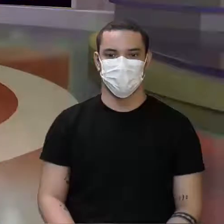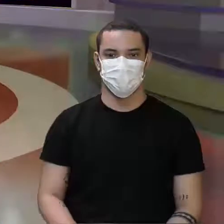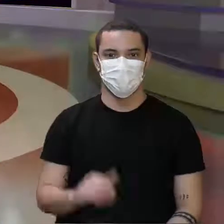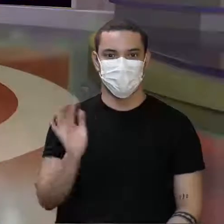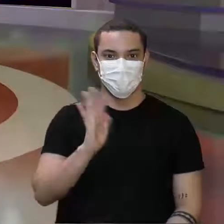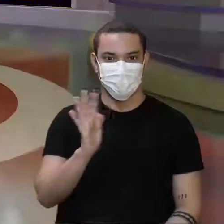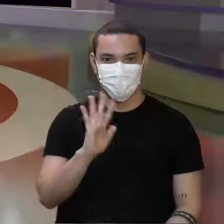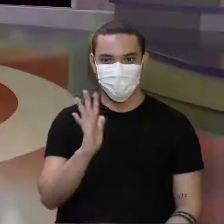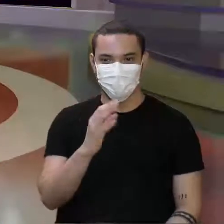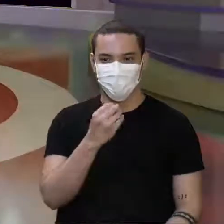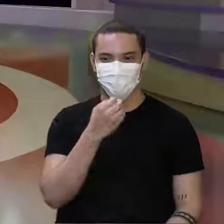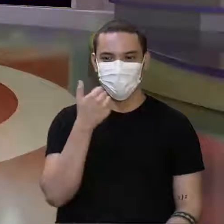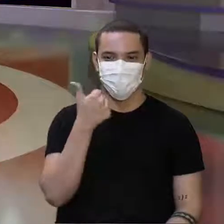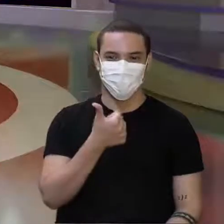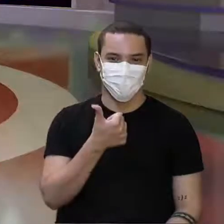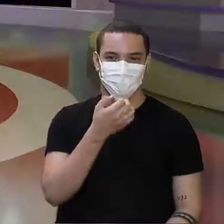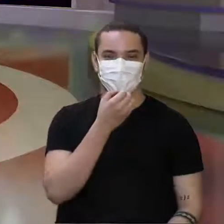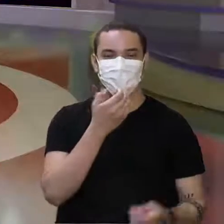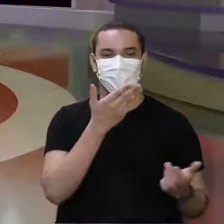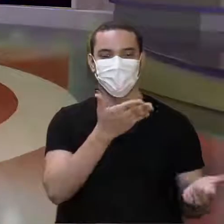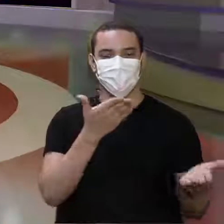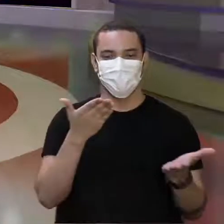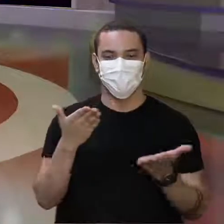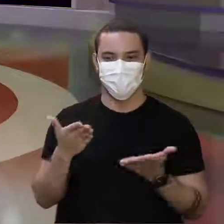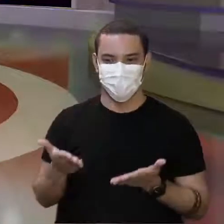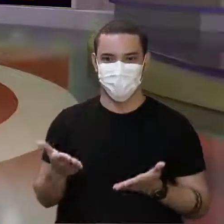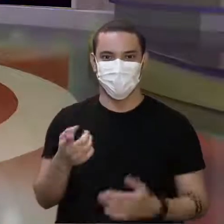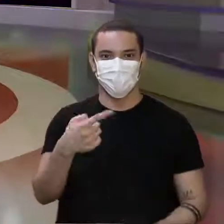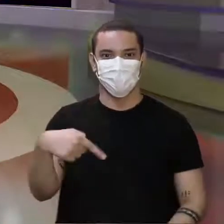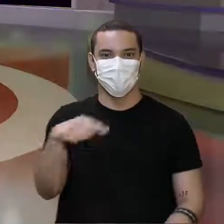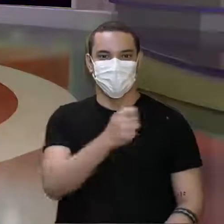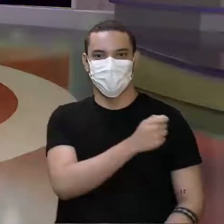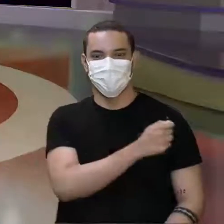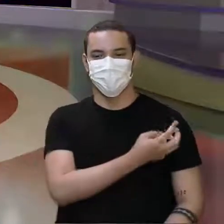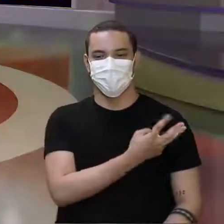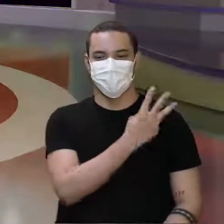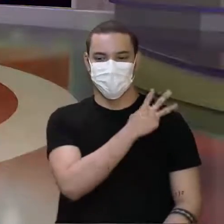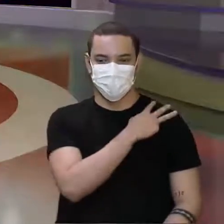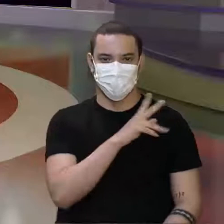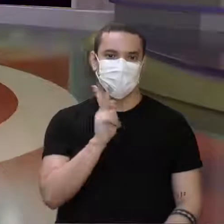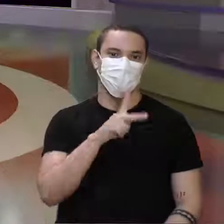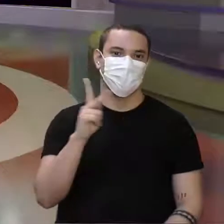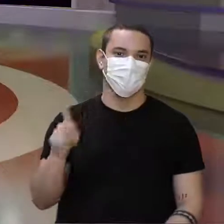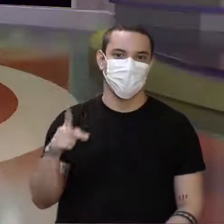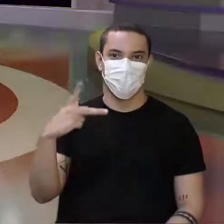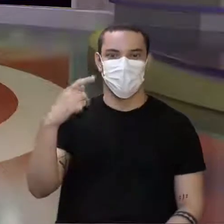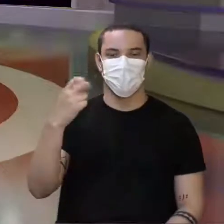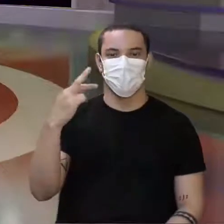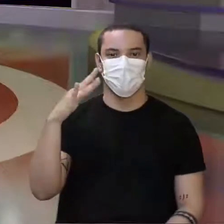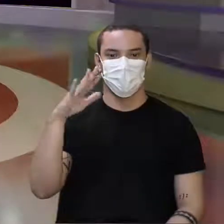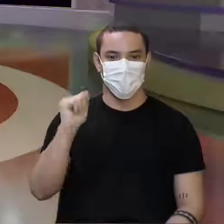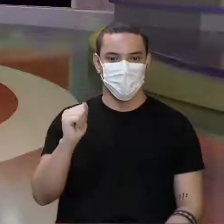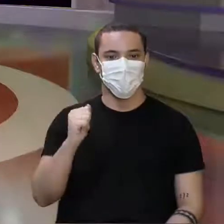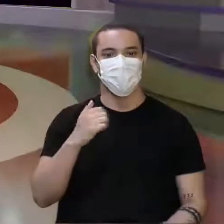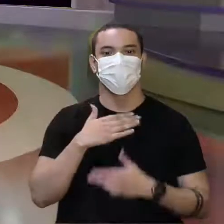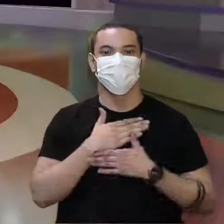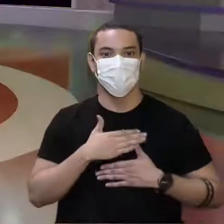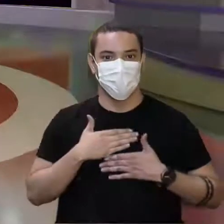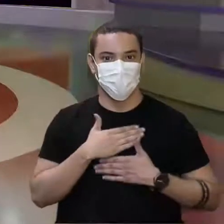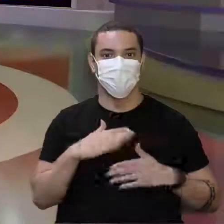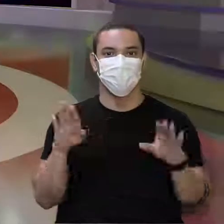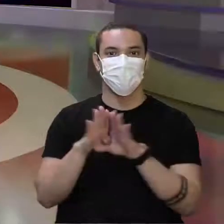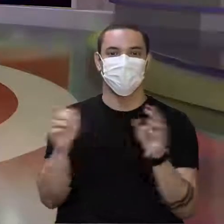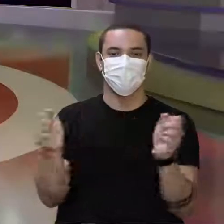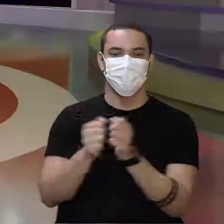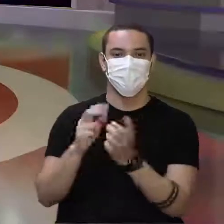Hey guys, what's up? And welcome! Sejam todos muito bem-vindos, alunos do terceiro ano. Aqui é a teacher Patrícia Recheia, it's a pleasure. Estamos também com o